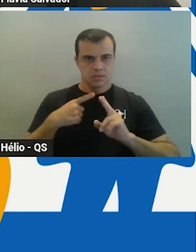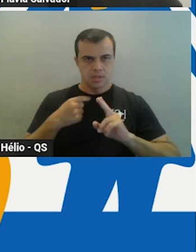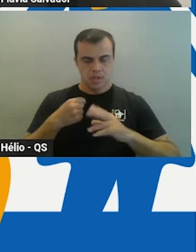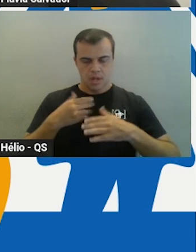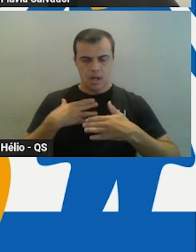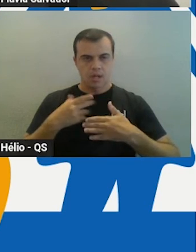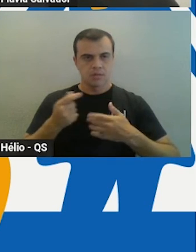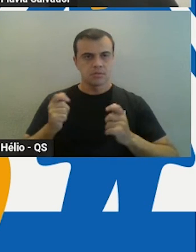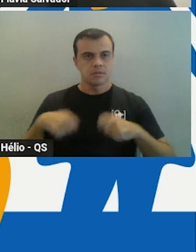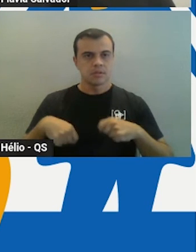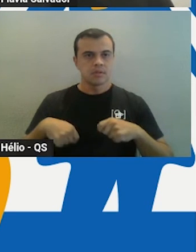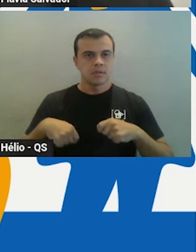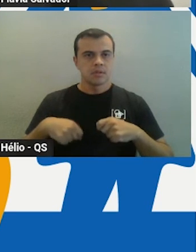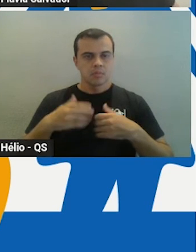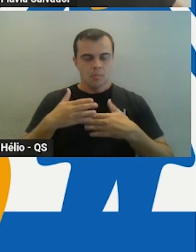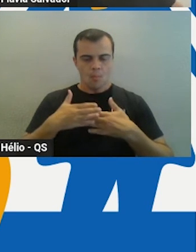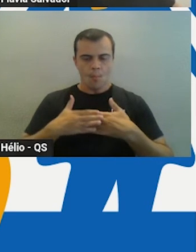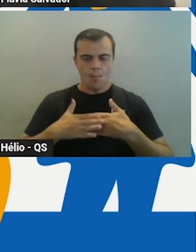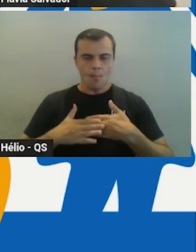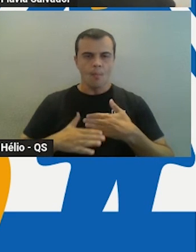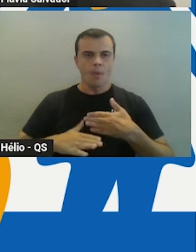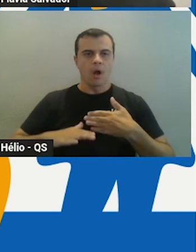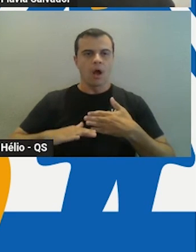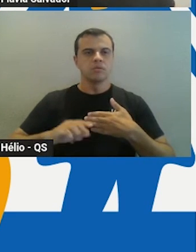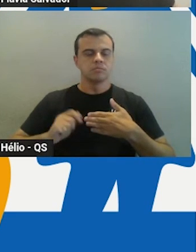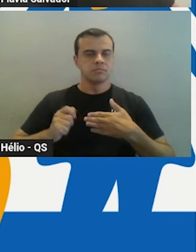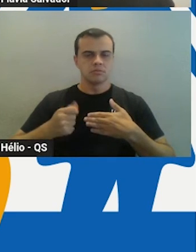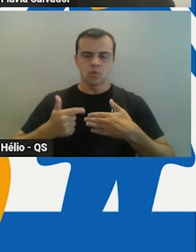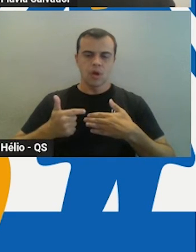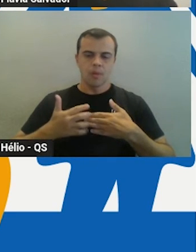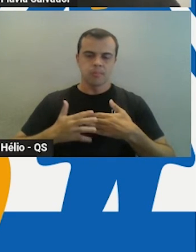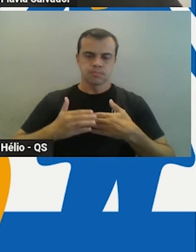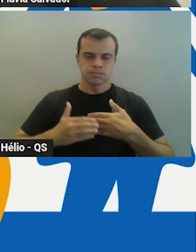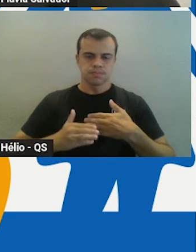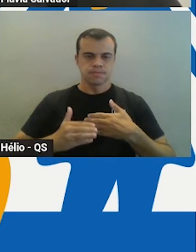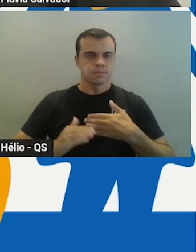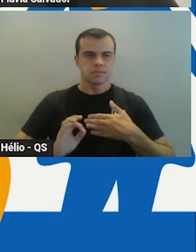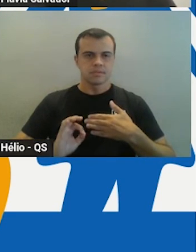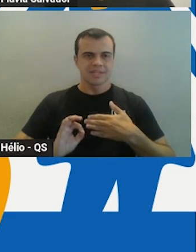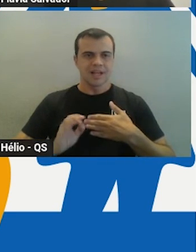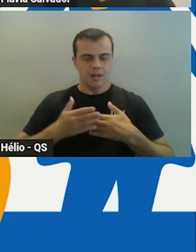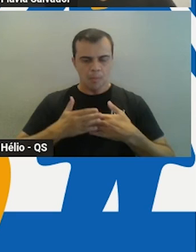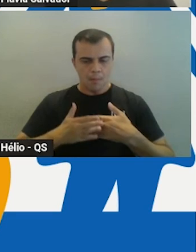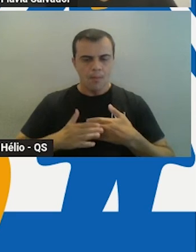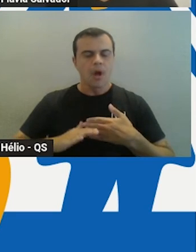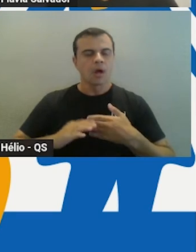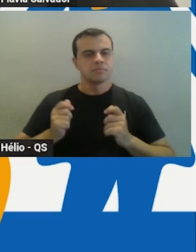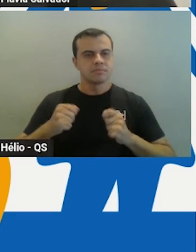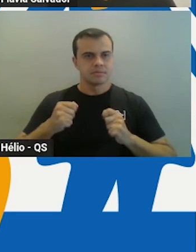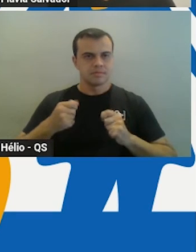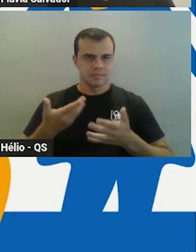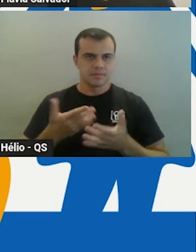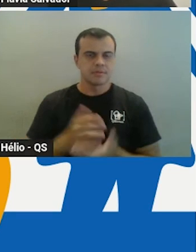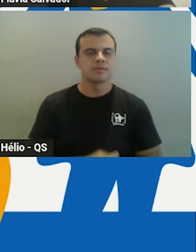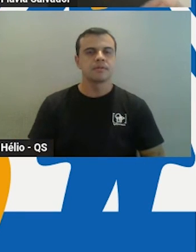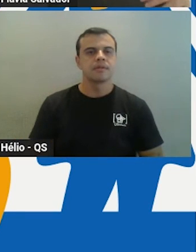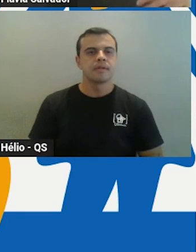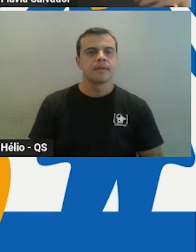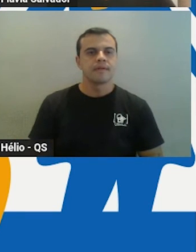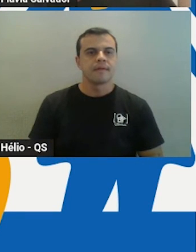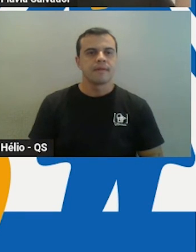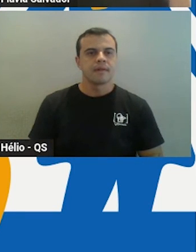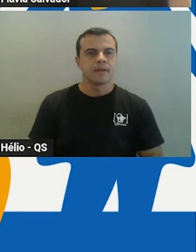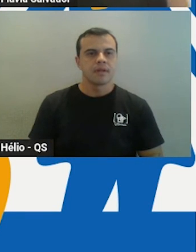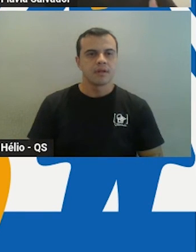forma que não produzia, que não criava essas rugas, e essas rugas em geral incomodam. Então, assim,